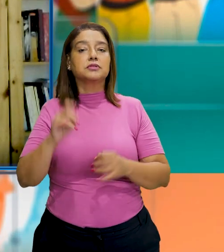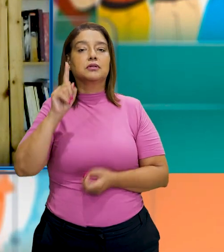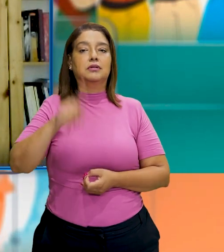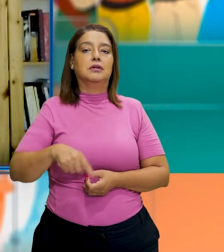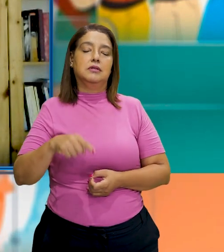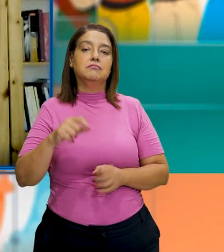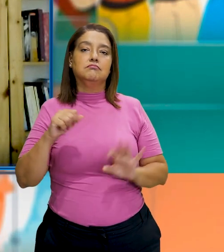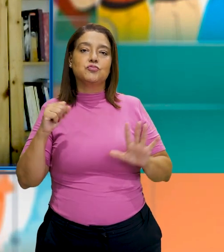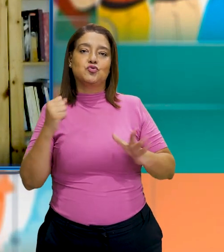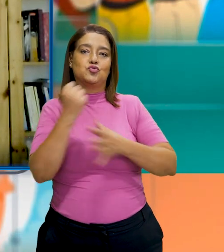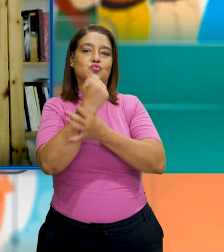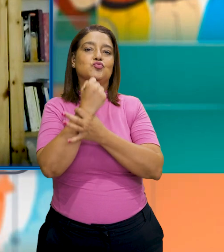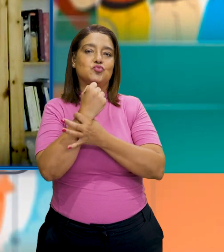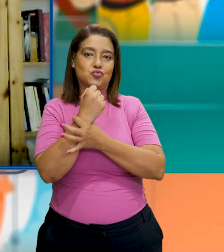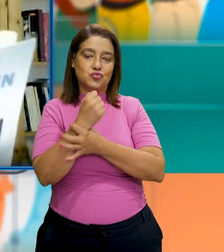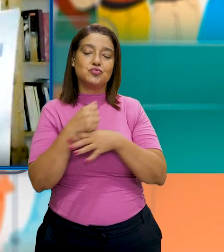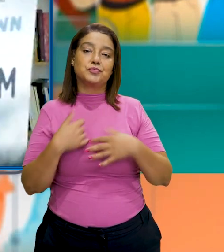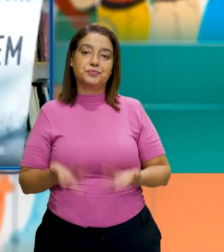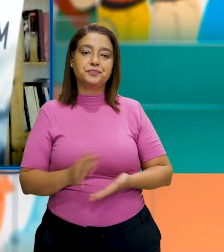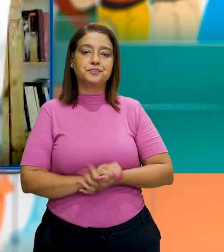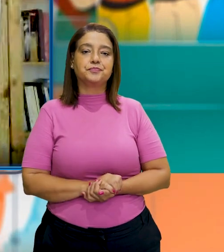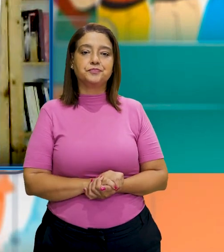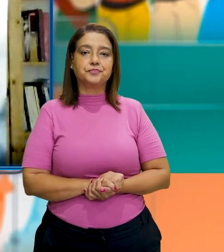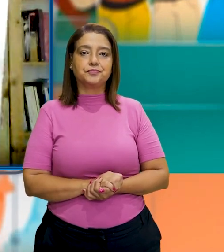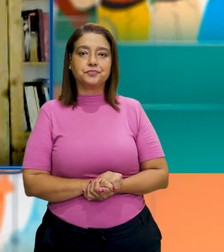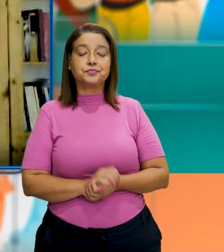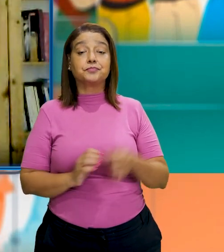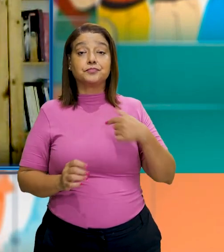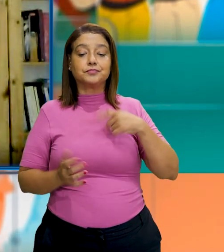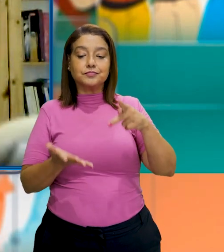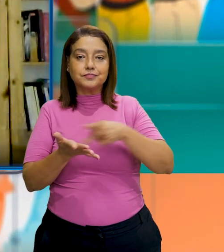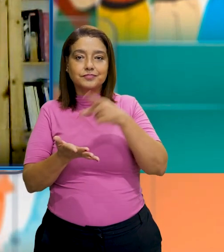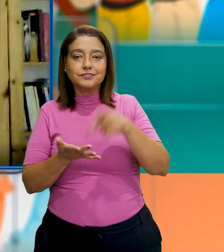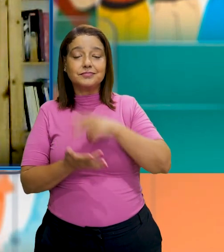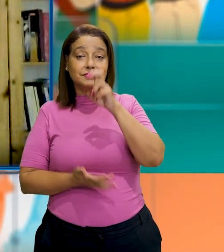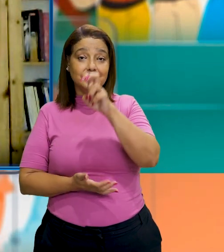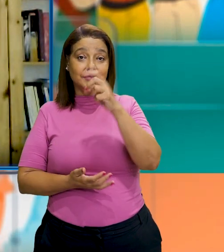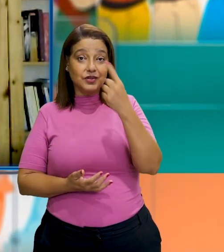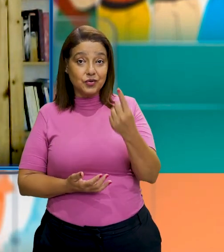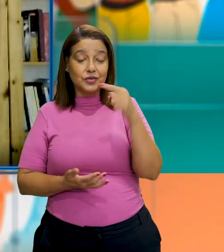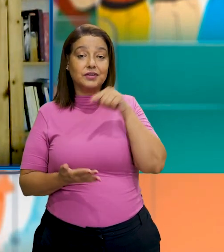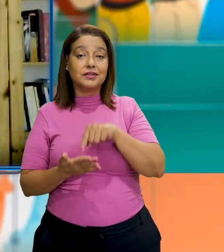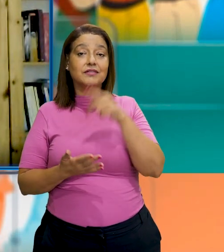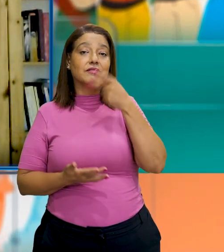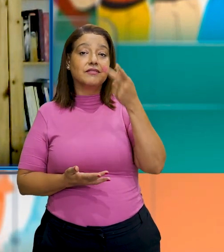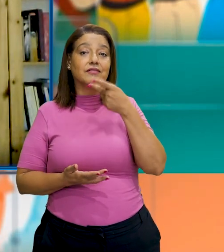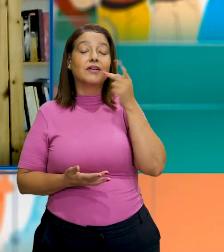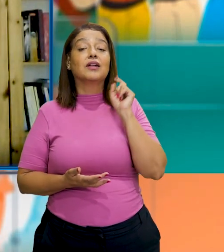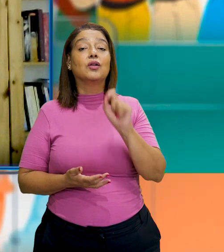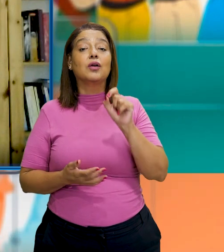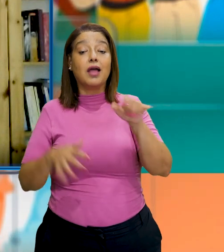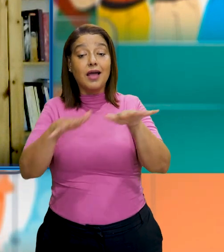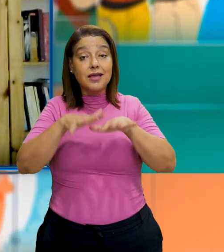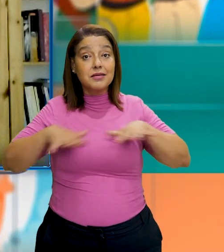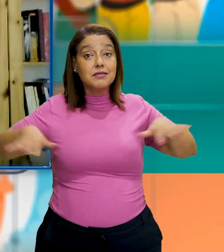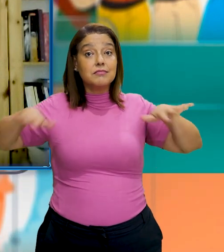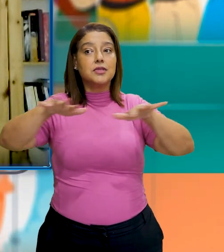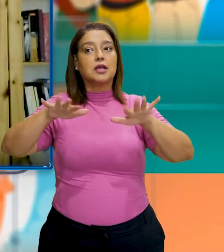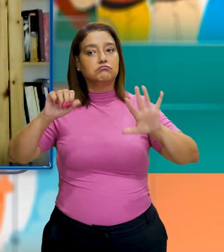um ambiente psicologicamente seguro. E eu estou lendo aqui na página 51, a Brené vai falar que em